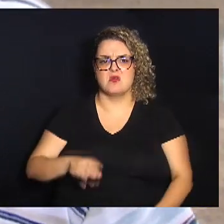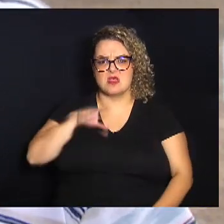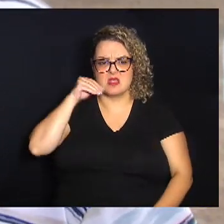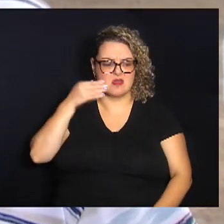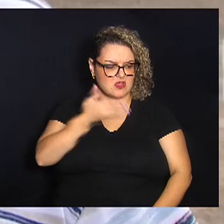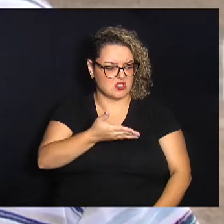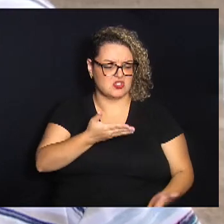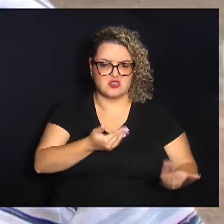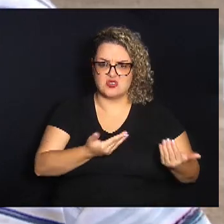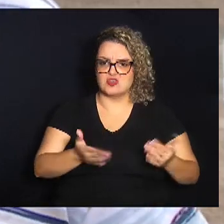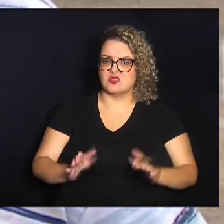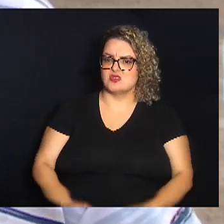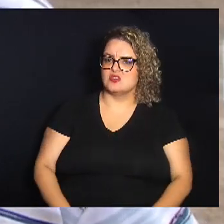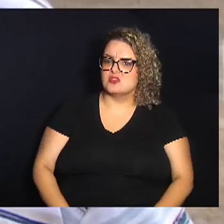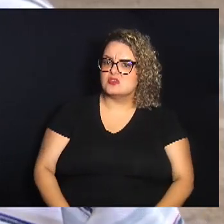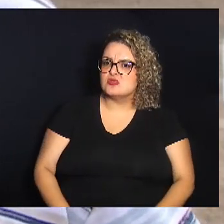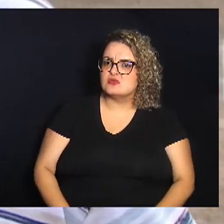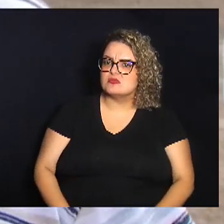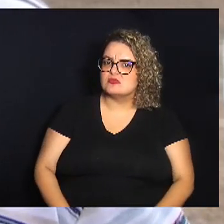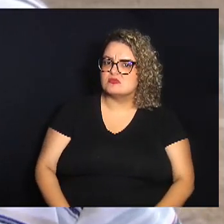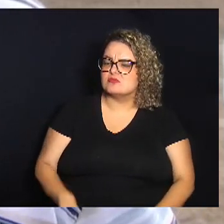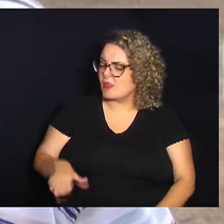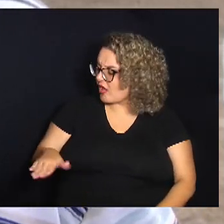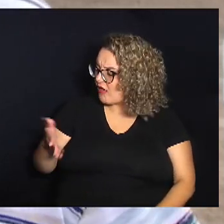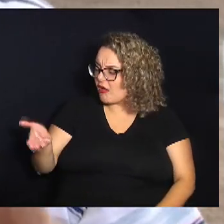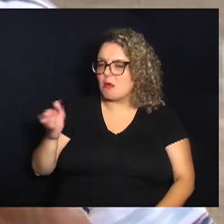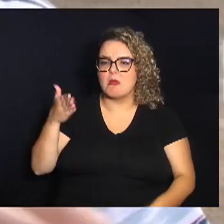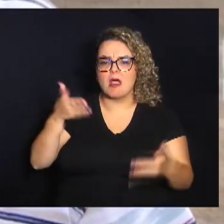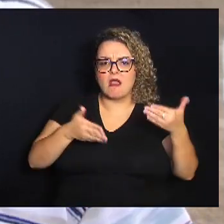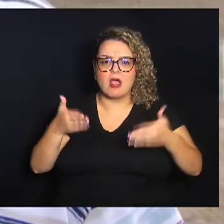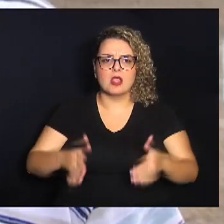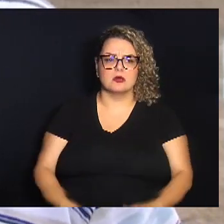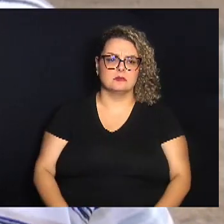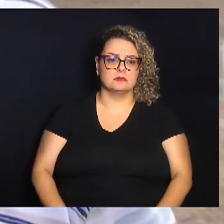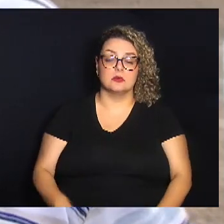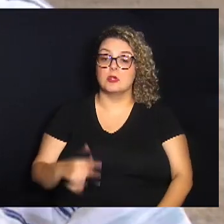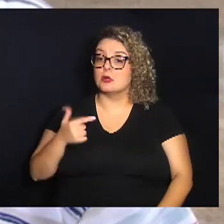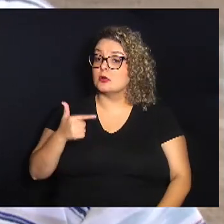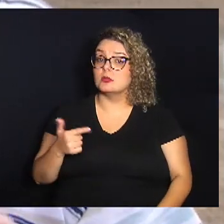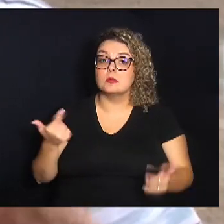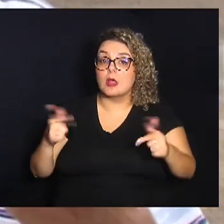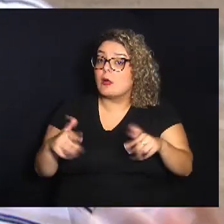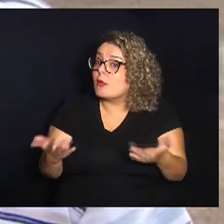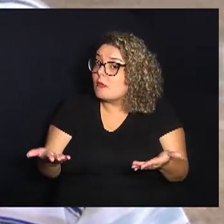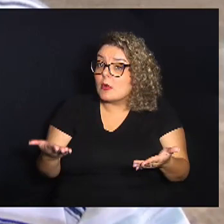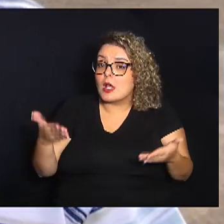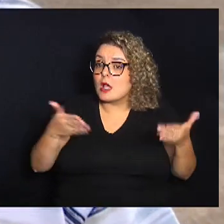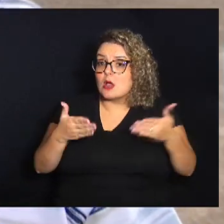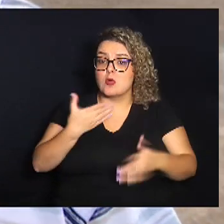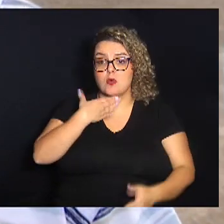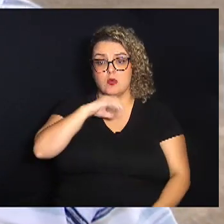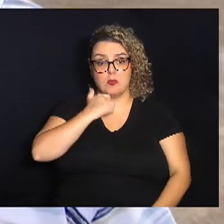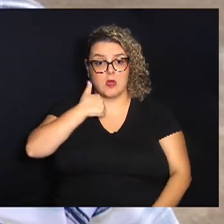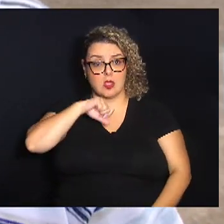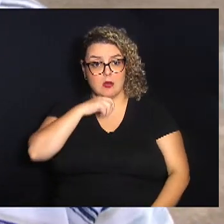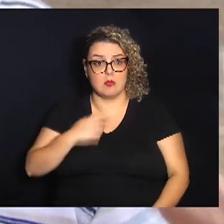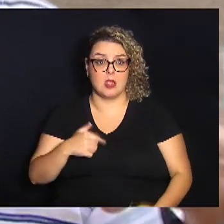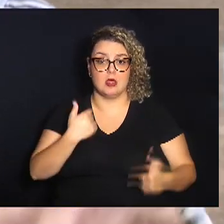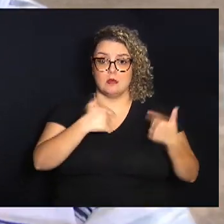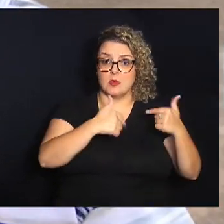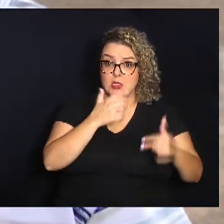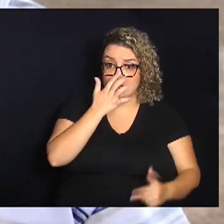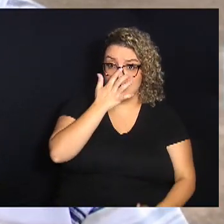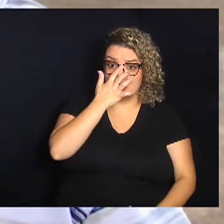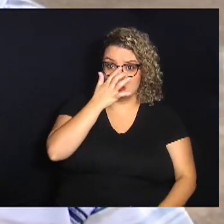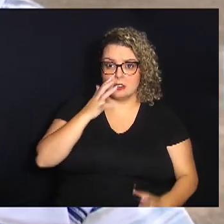adolescentes, jovenzinhos, estão aqui participando, porque não tem aonde eles ir, os pais e as mães saem para trabalhar,